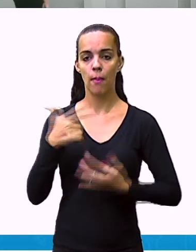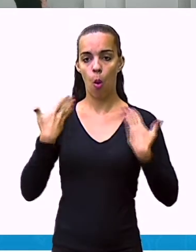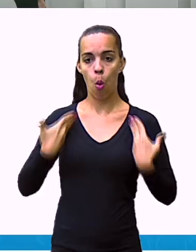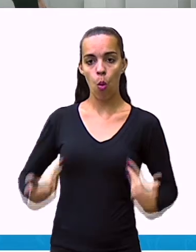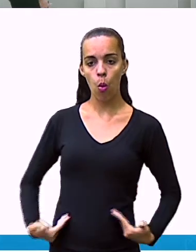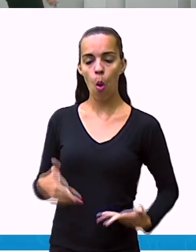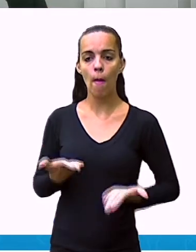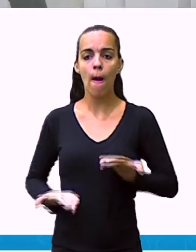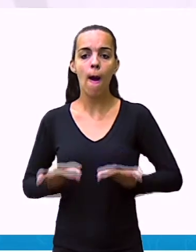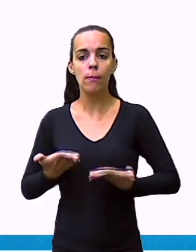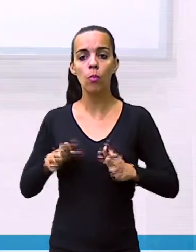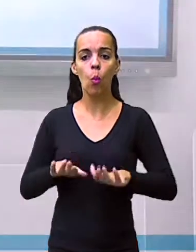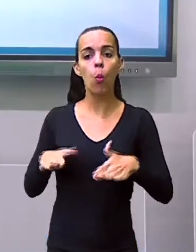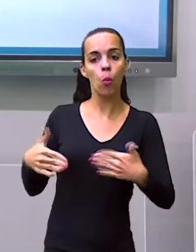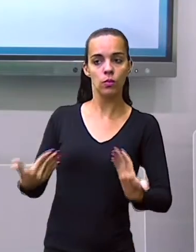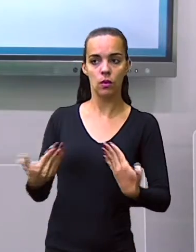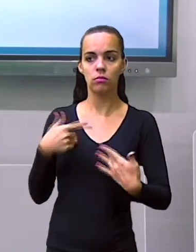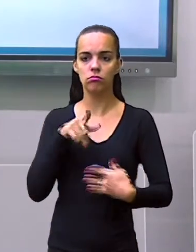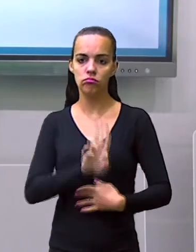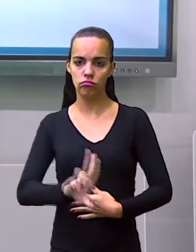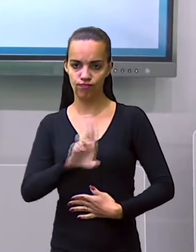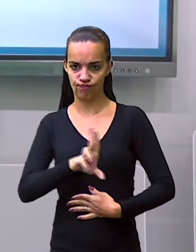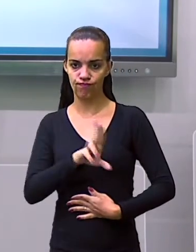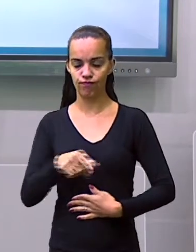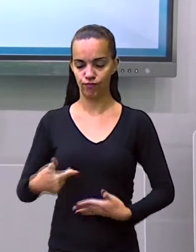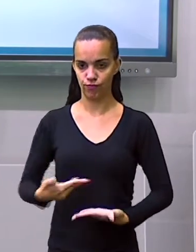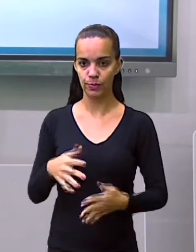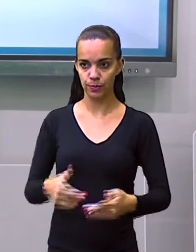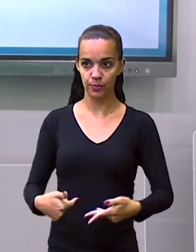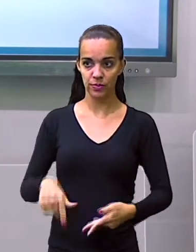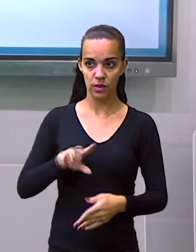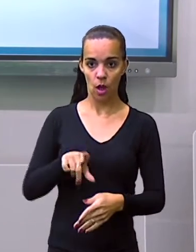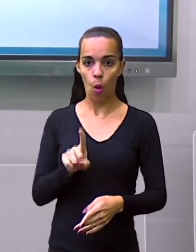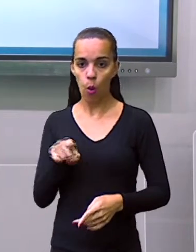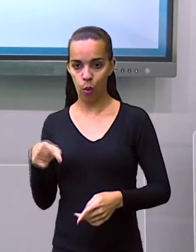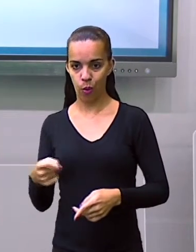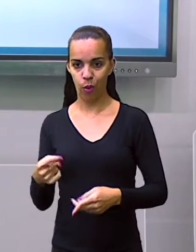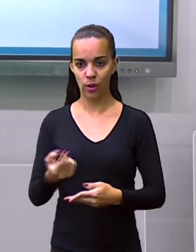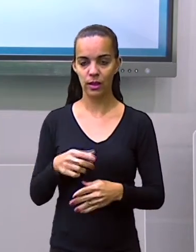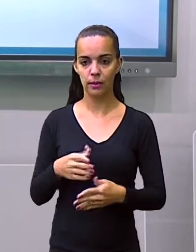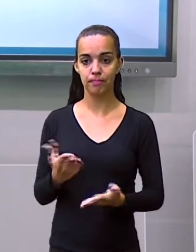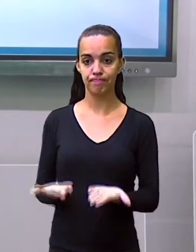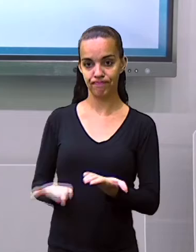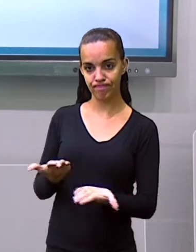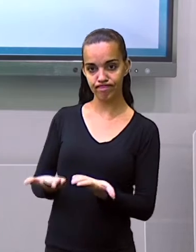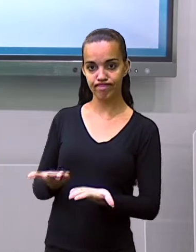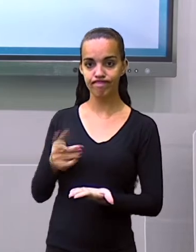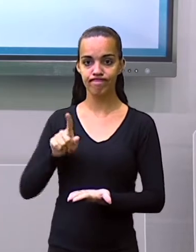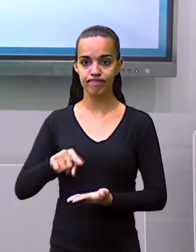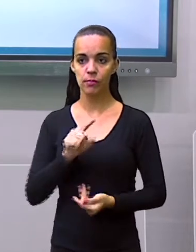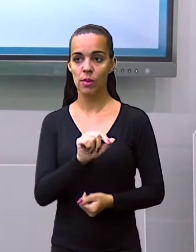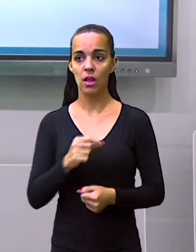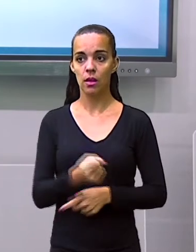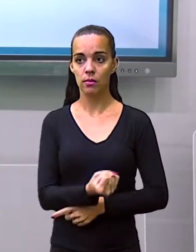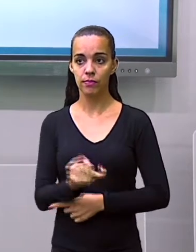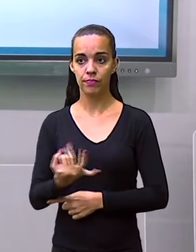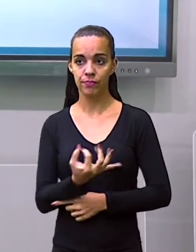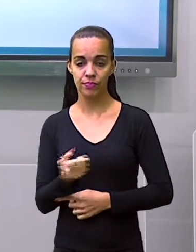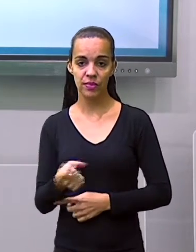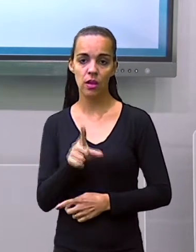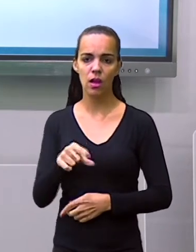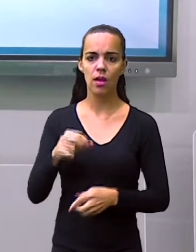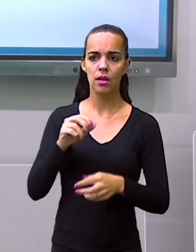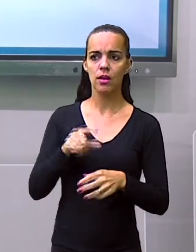peso né estão de uma pessoa aqui nós temos outra balança com a